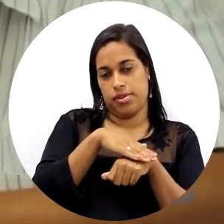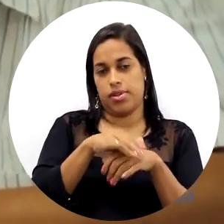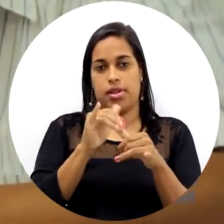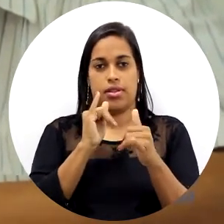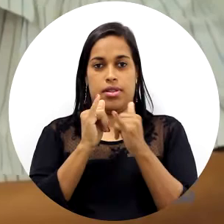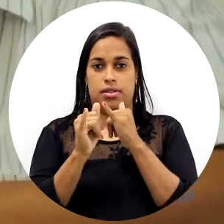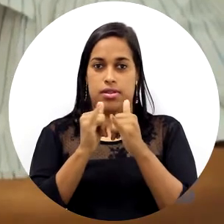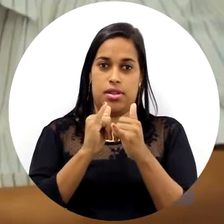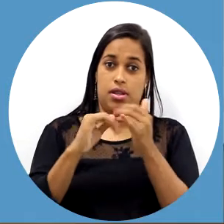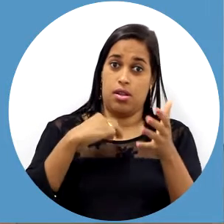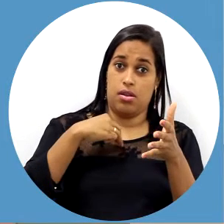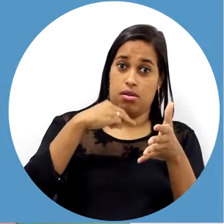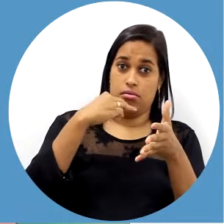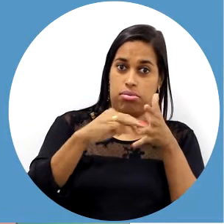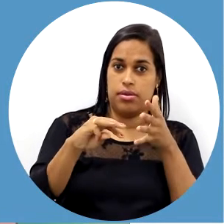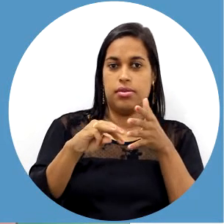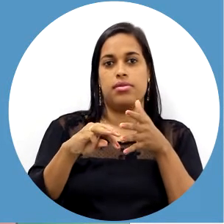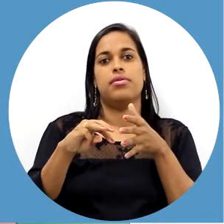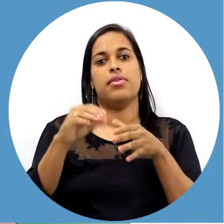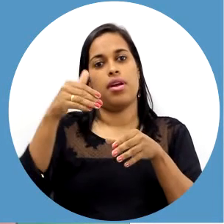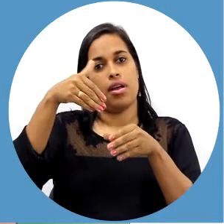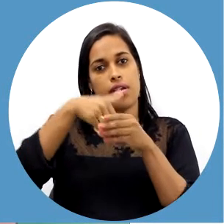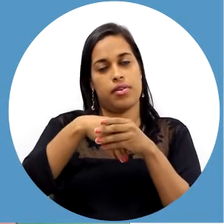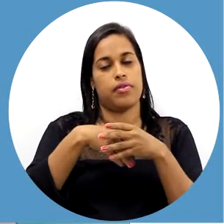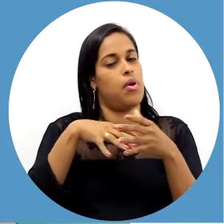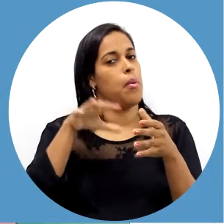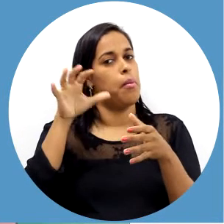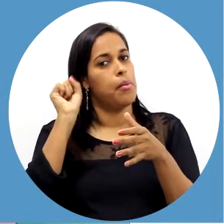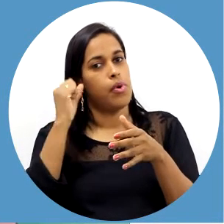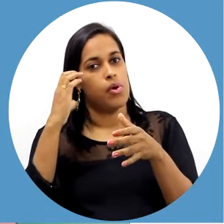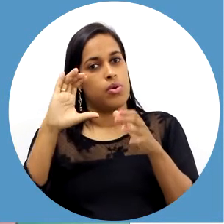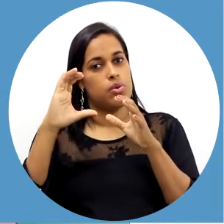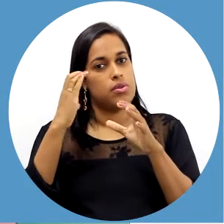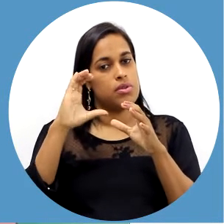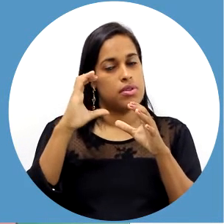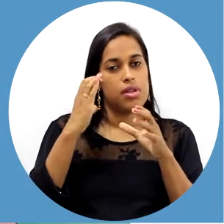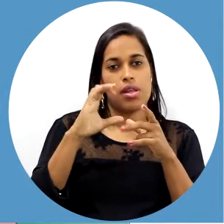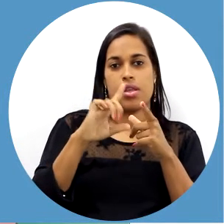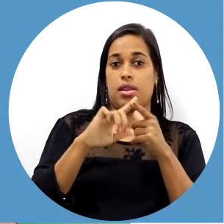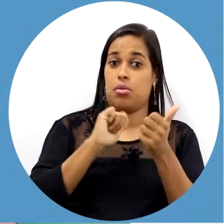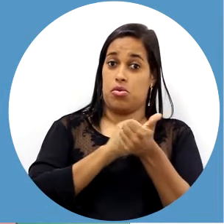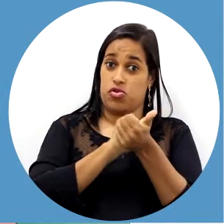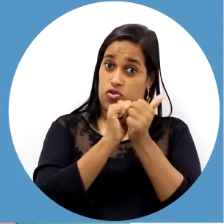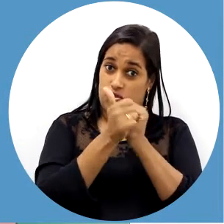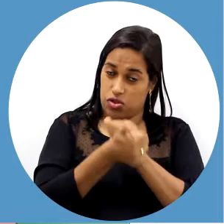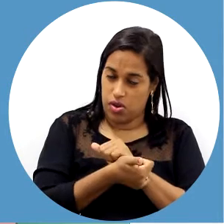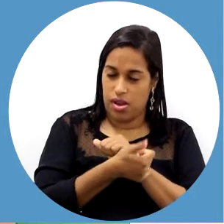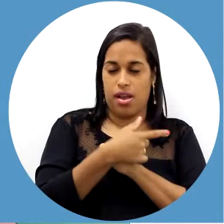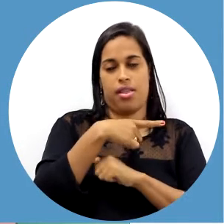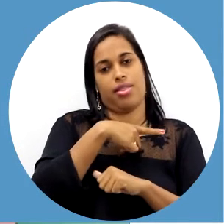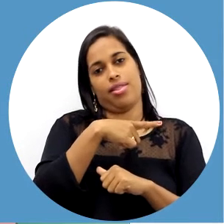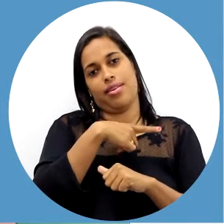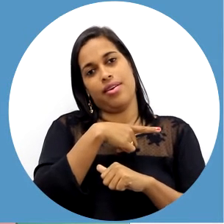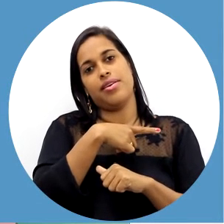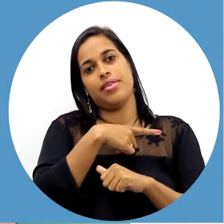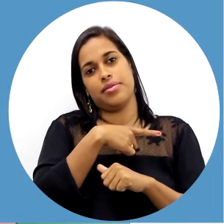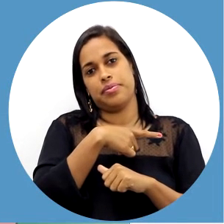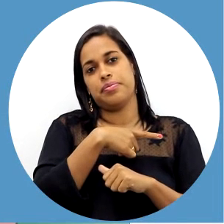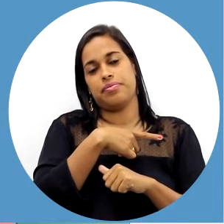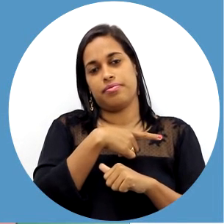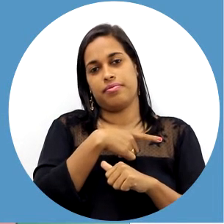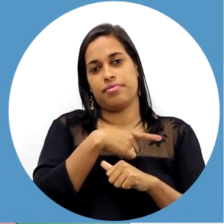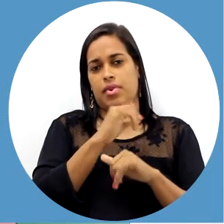internet, enviar arquivos, ver esse vídeo, por exemplo, ouvir música, jogar, até jogar existem protocolos